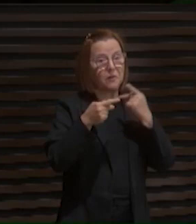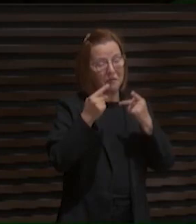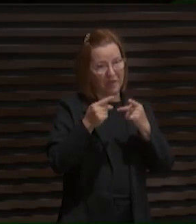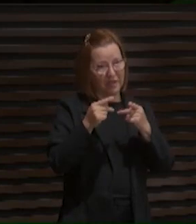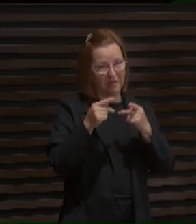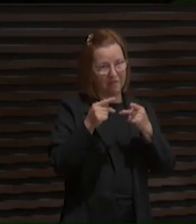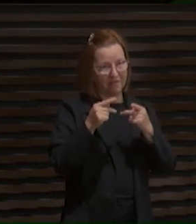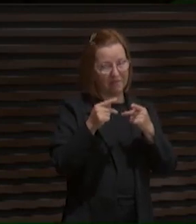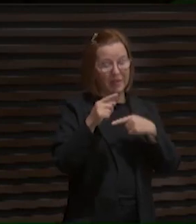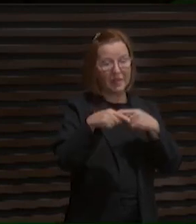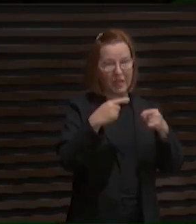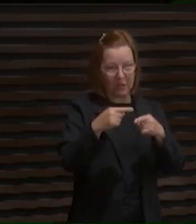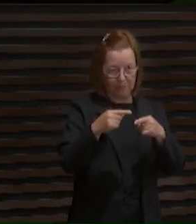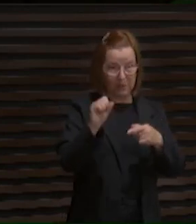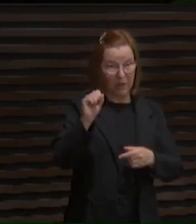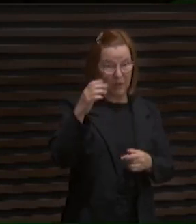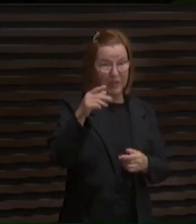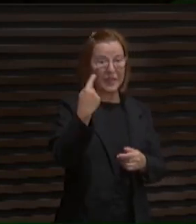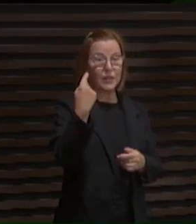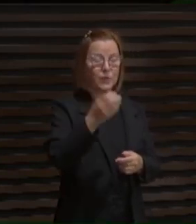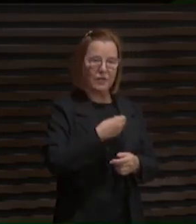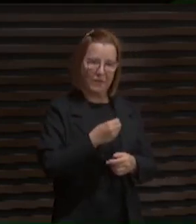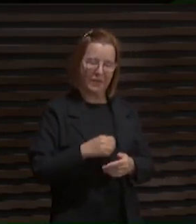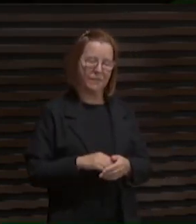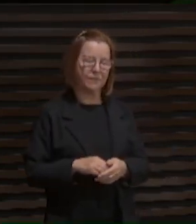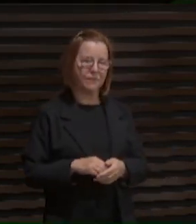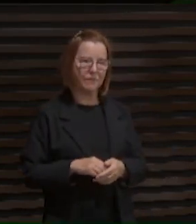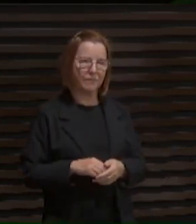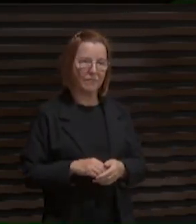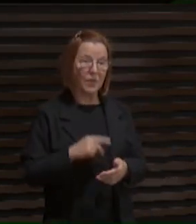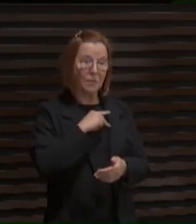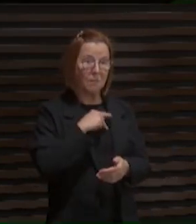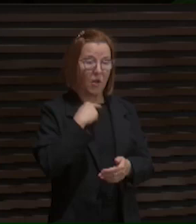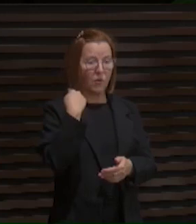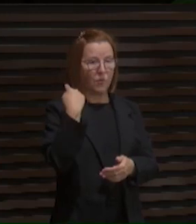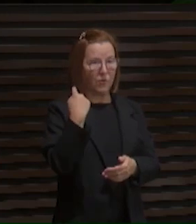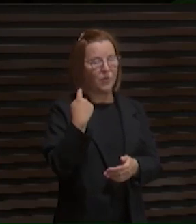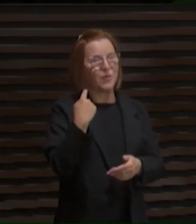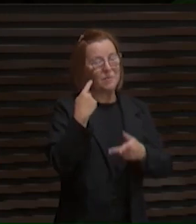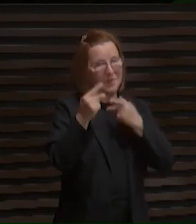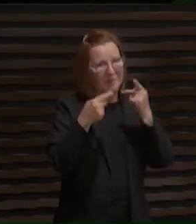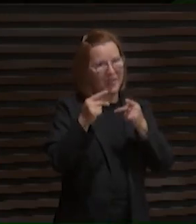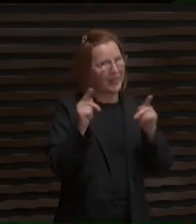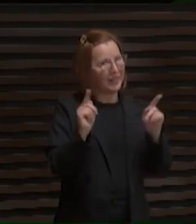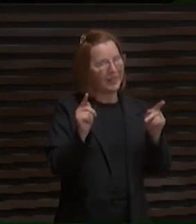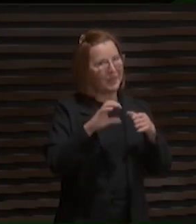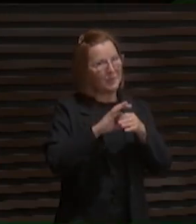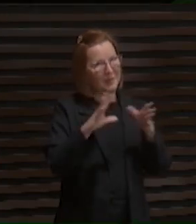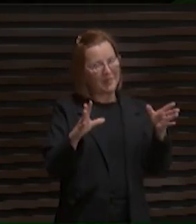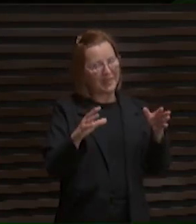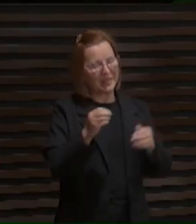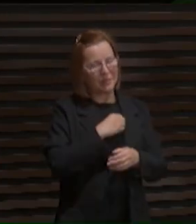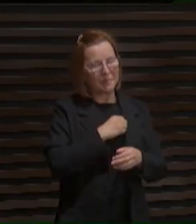Romanos 6,12, Paulo vai falar: não permitam na mente que o pecado